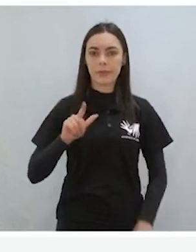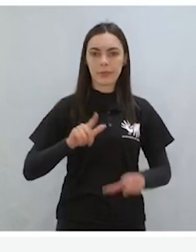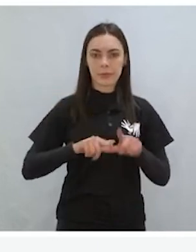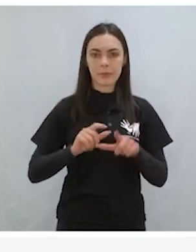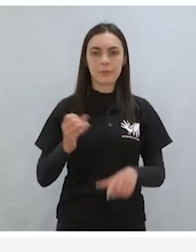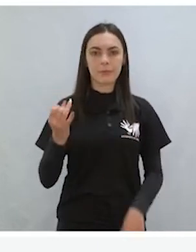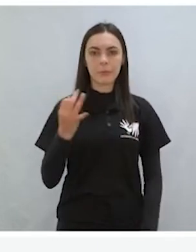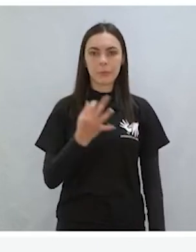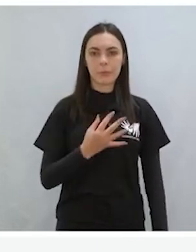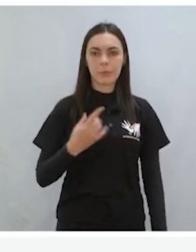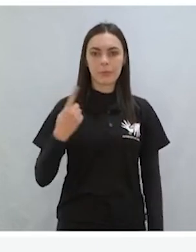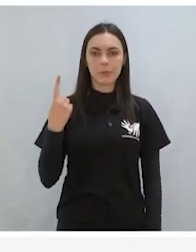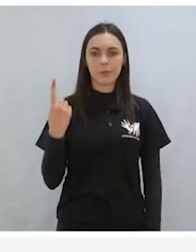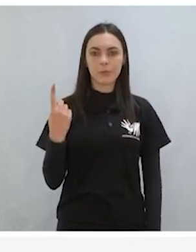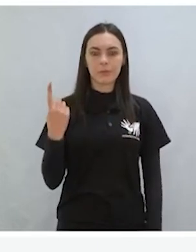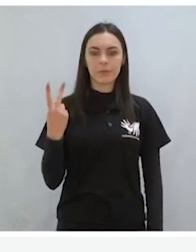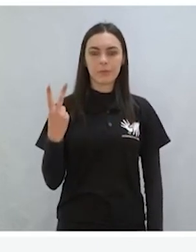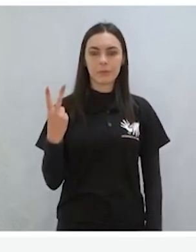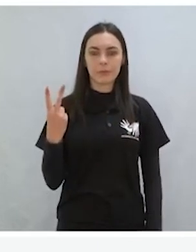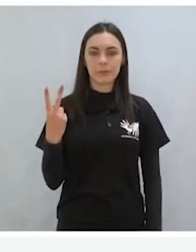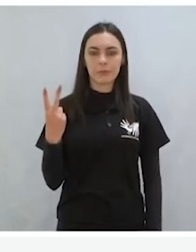é formada por